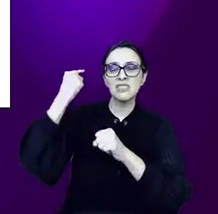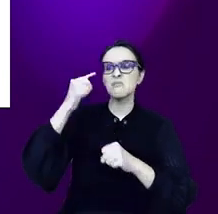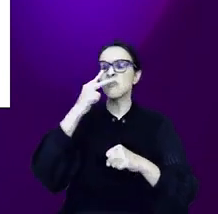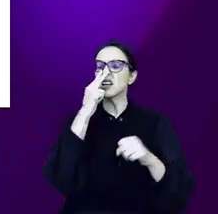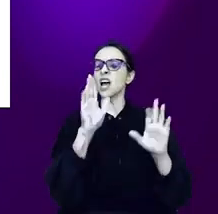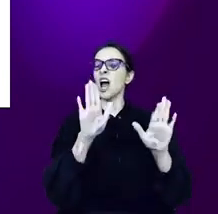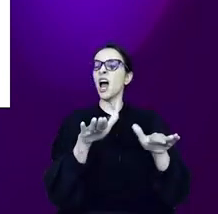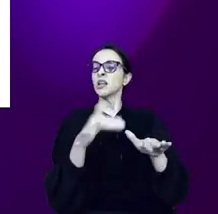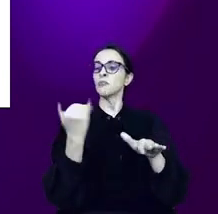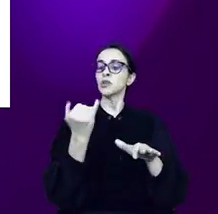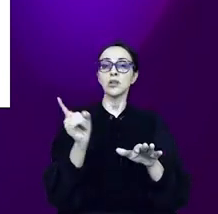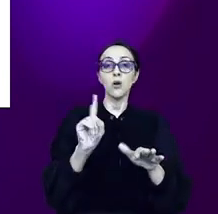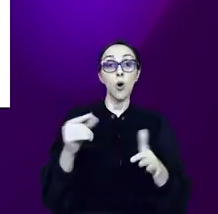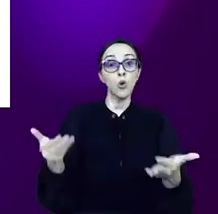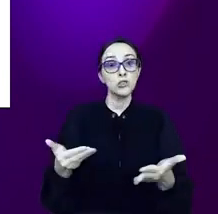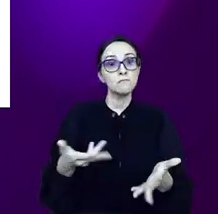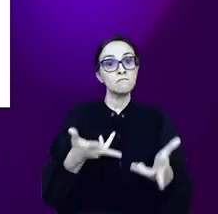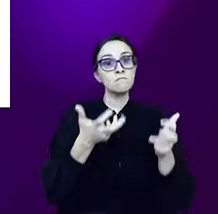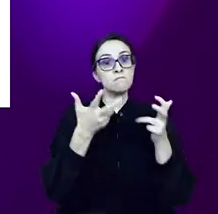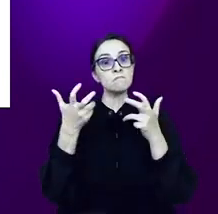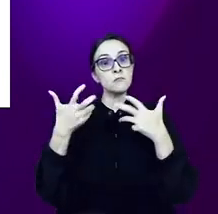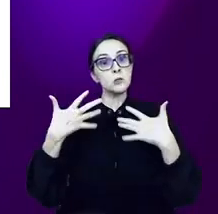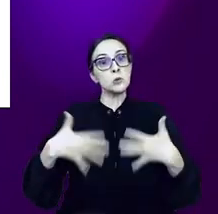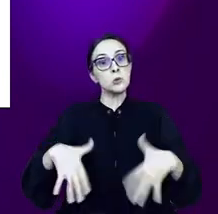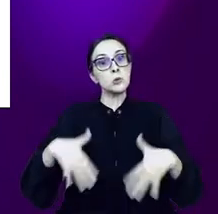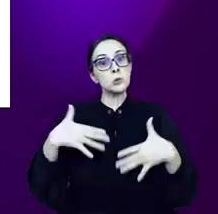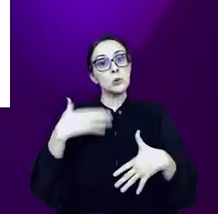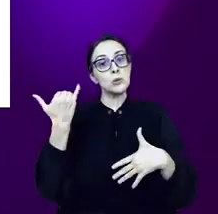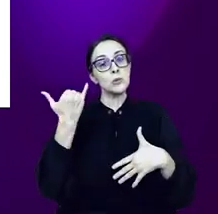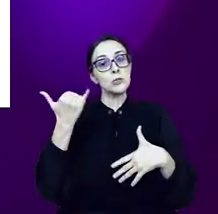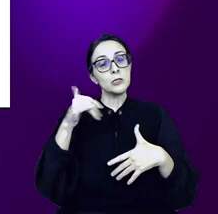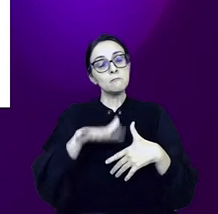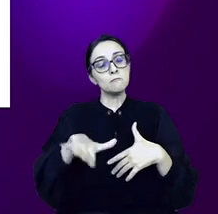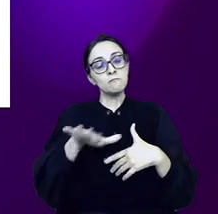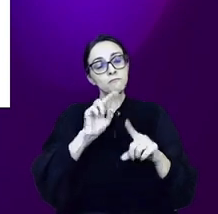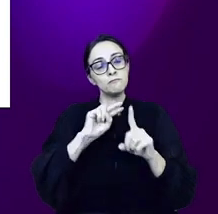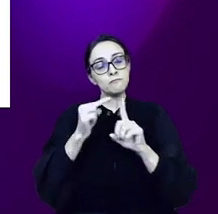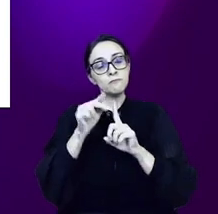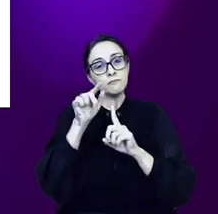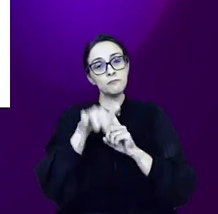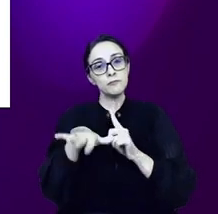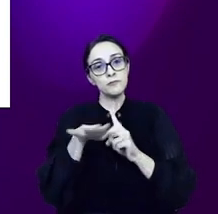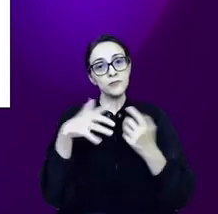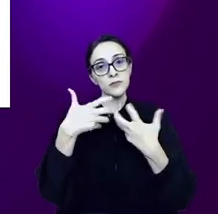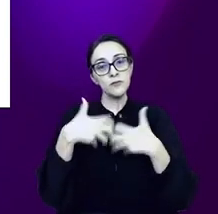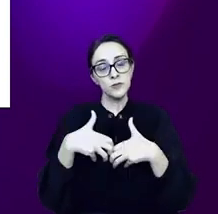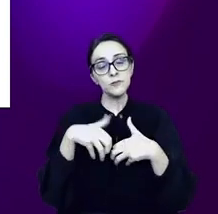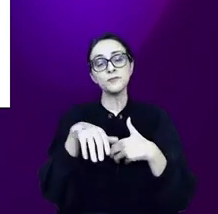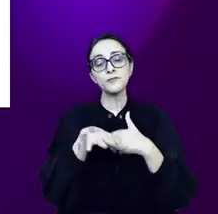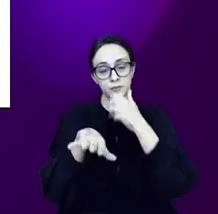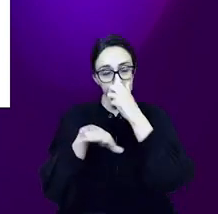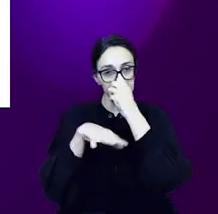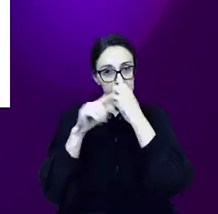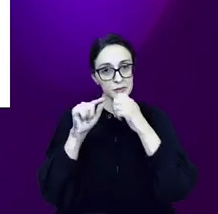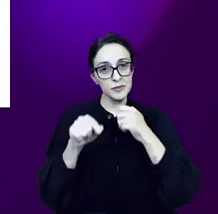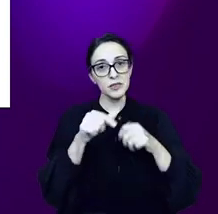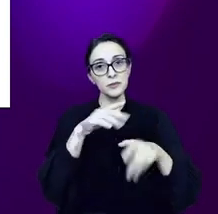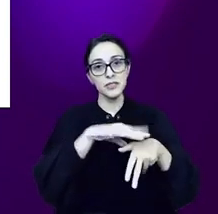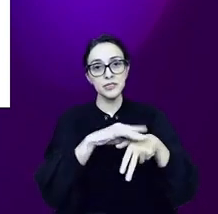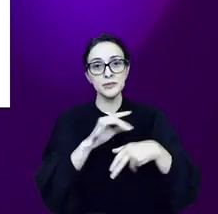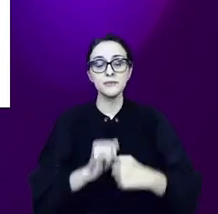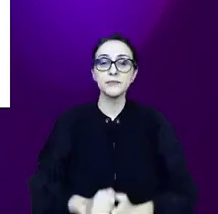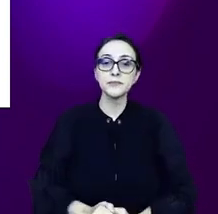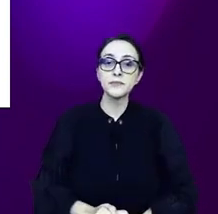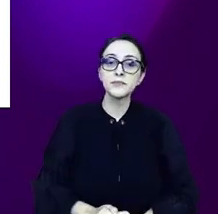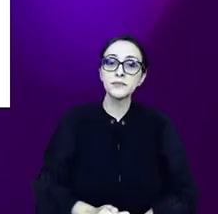menos relevante, e hoje a gente sabe que tem uma grande relevância do ponto de vista funcional para esses pacientes.